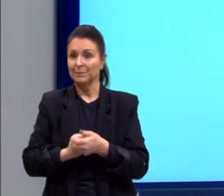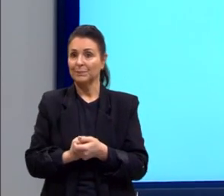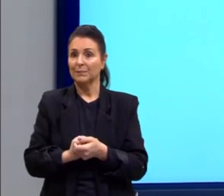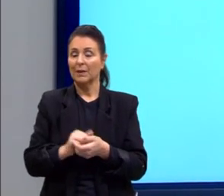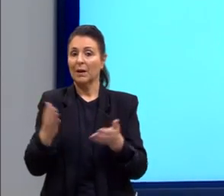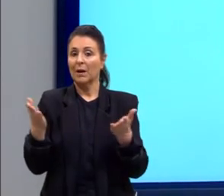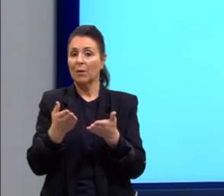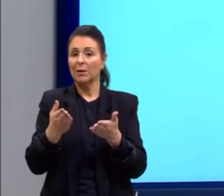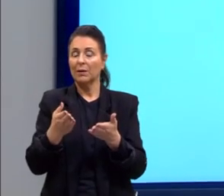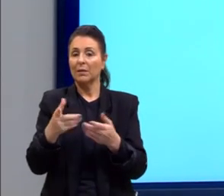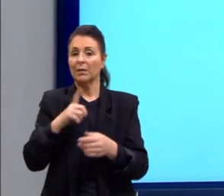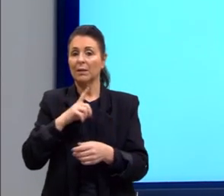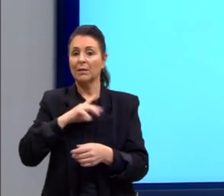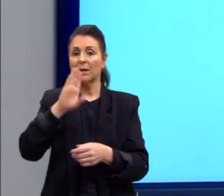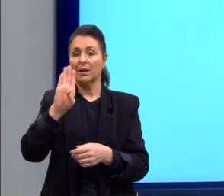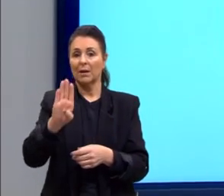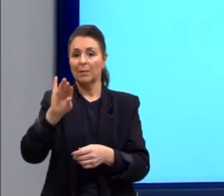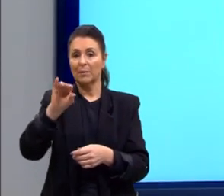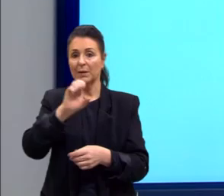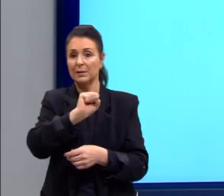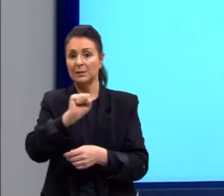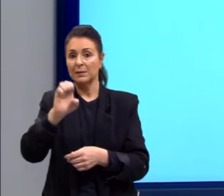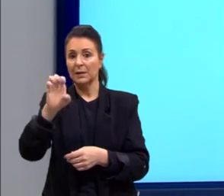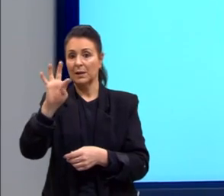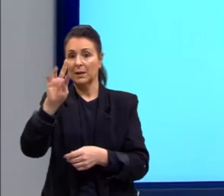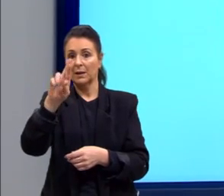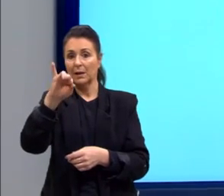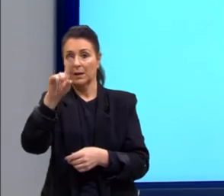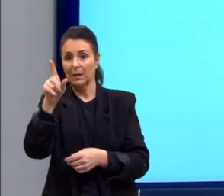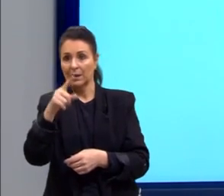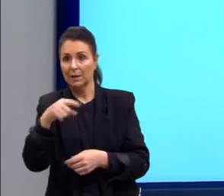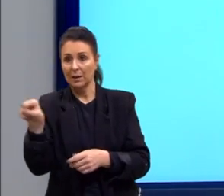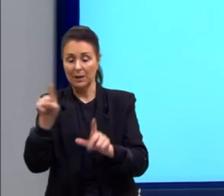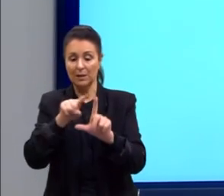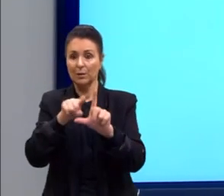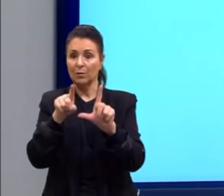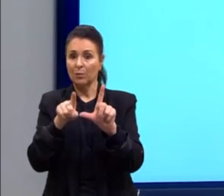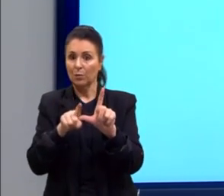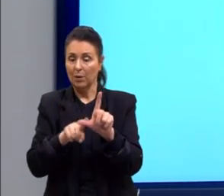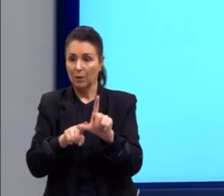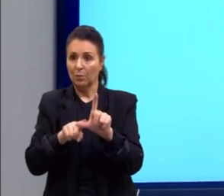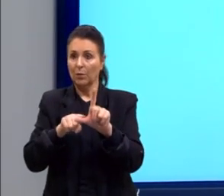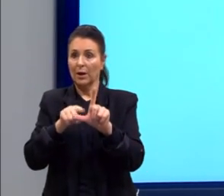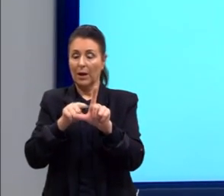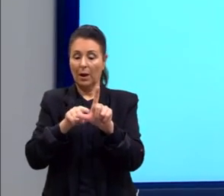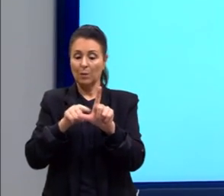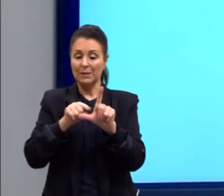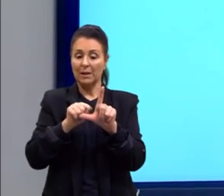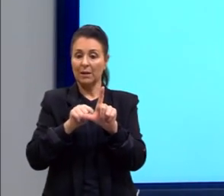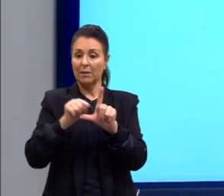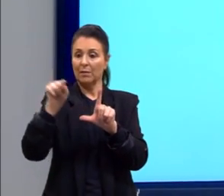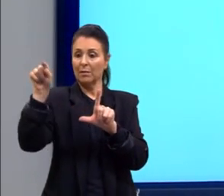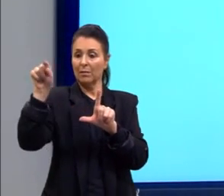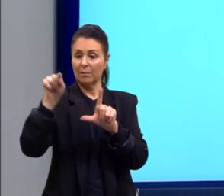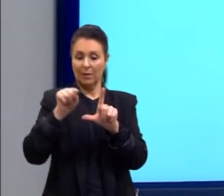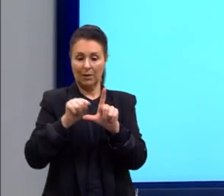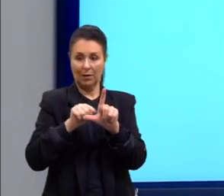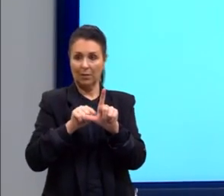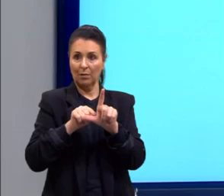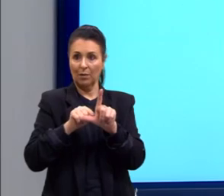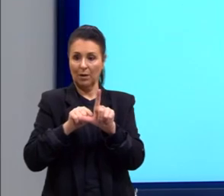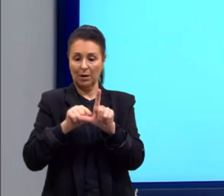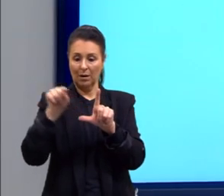Ah e ainda temos a bissetriz de um ângulo bissetriz é um segmento de reta traçado